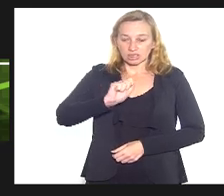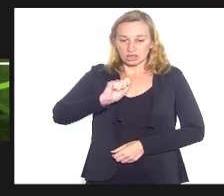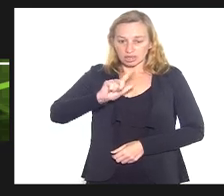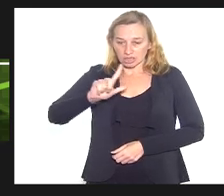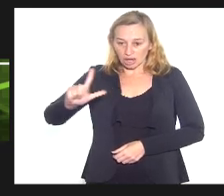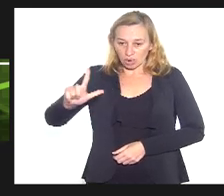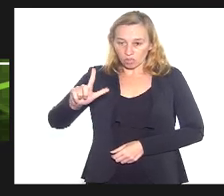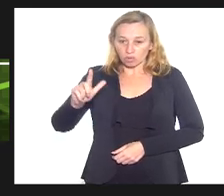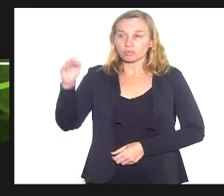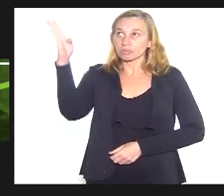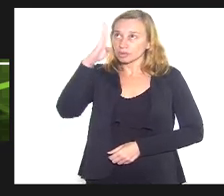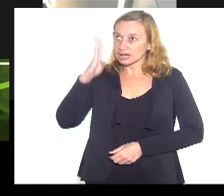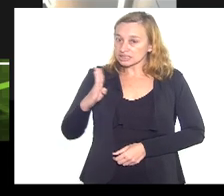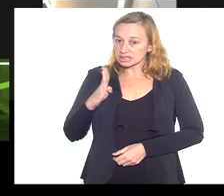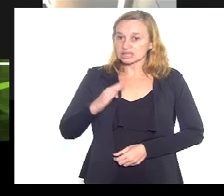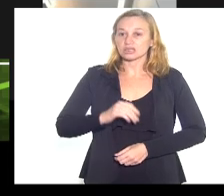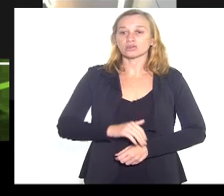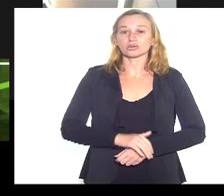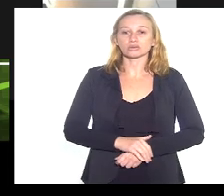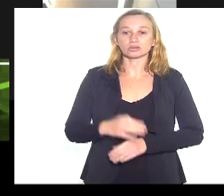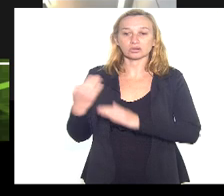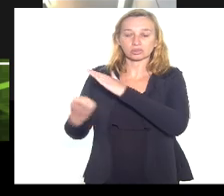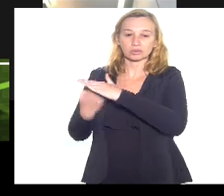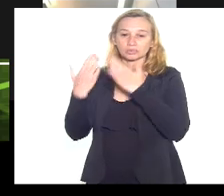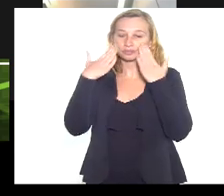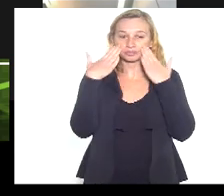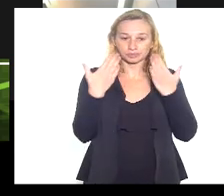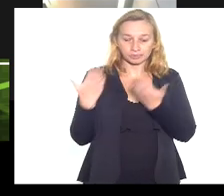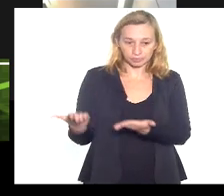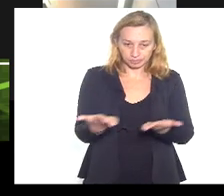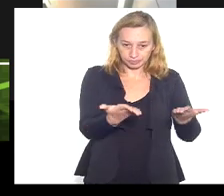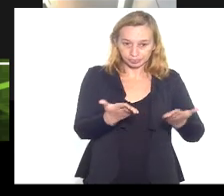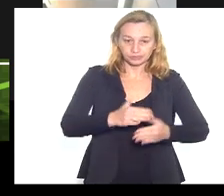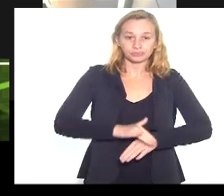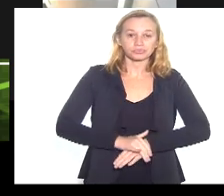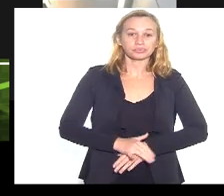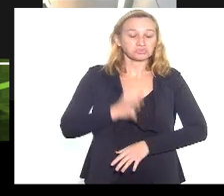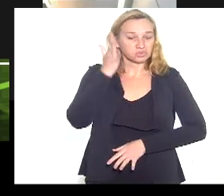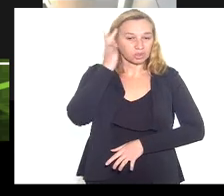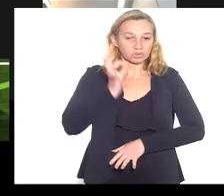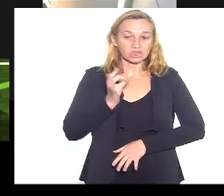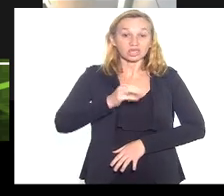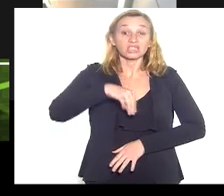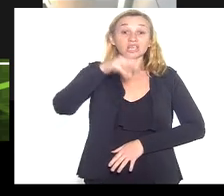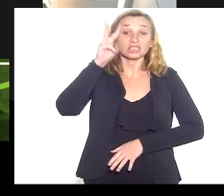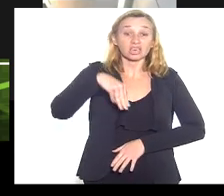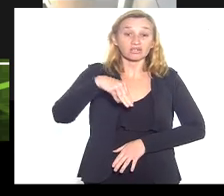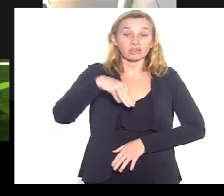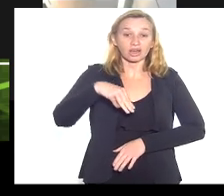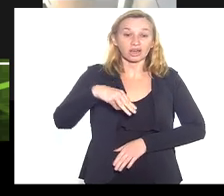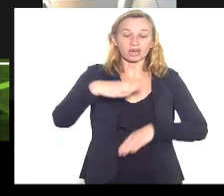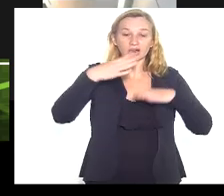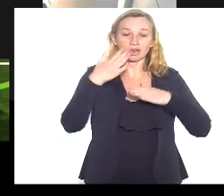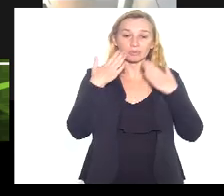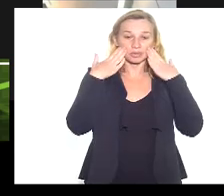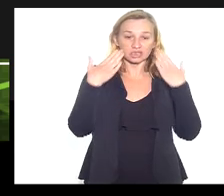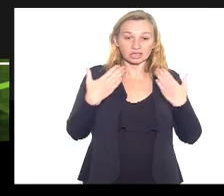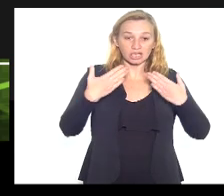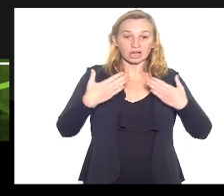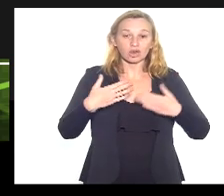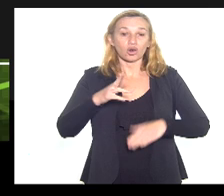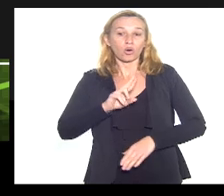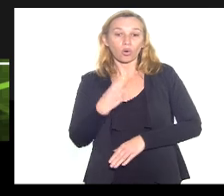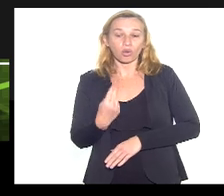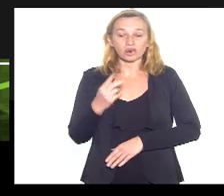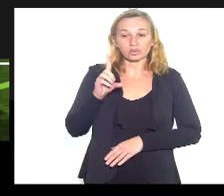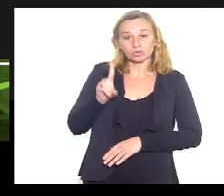para fazer a apresentação. Não sei quem é que vai coordenar, possivelmente é a doutora